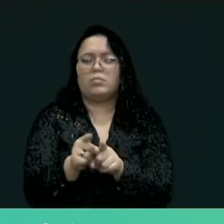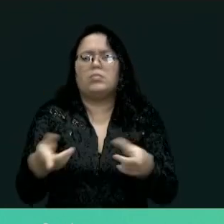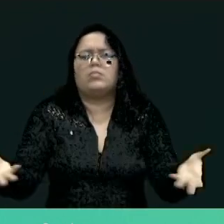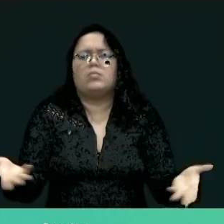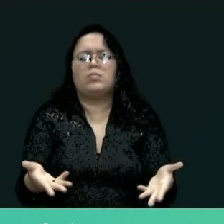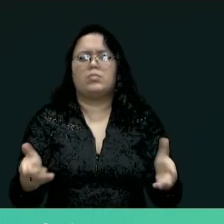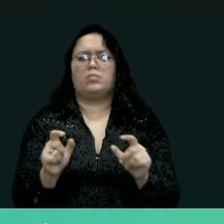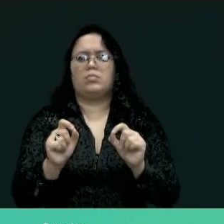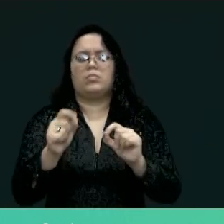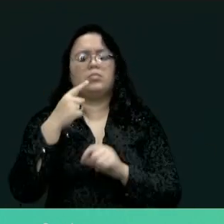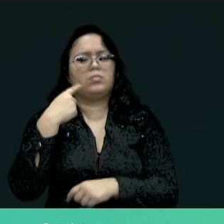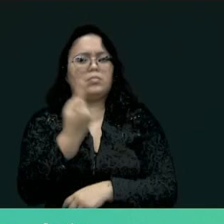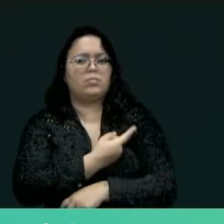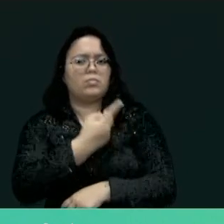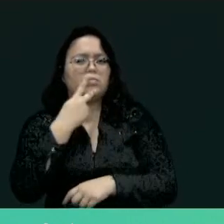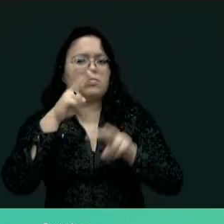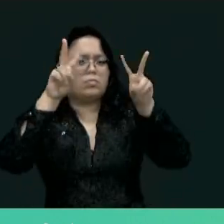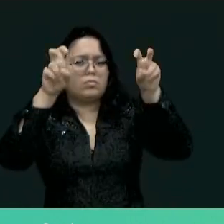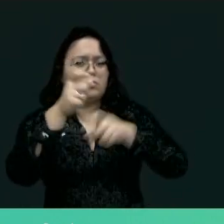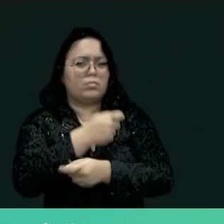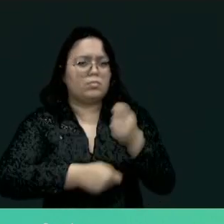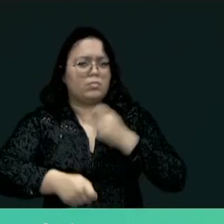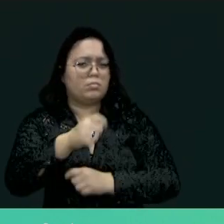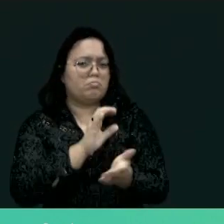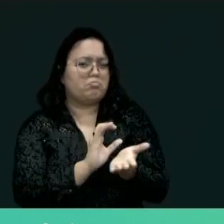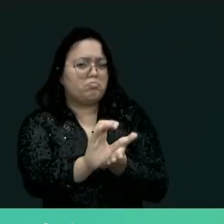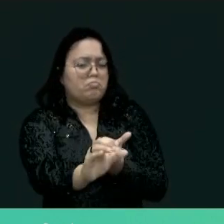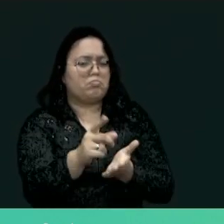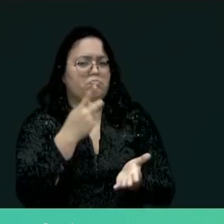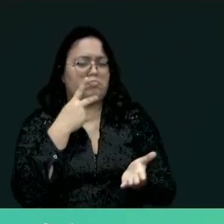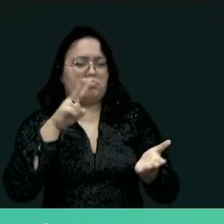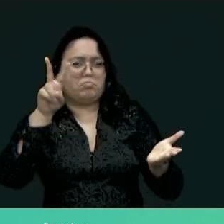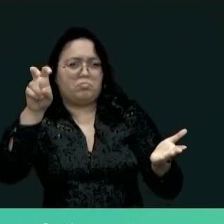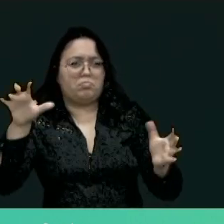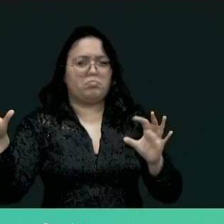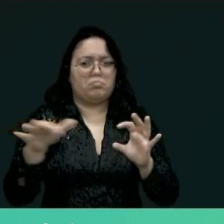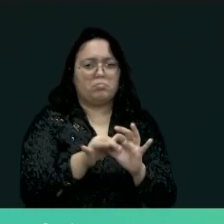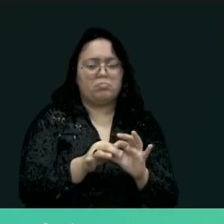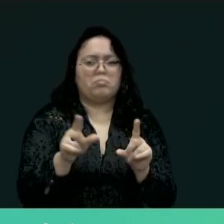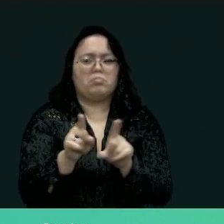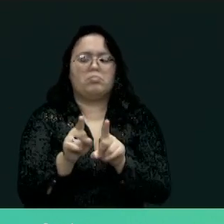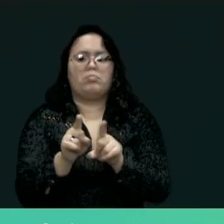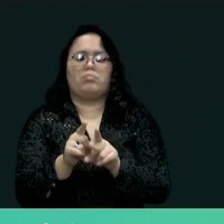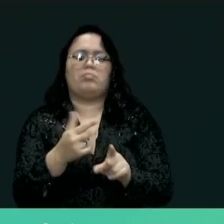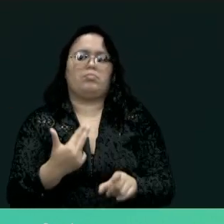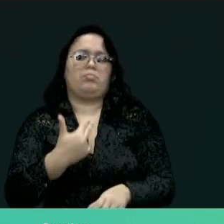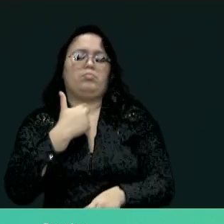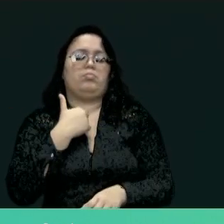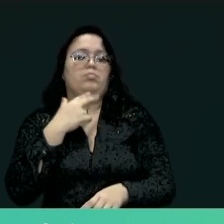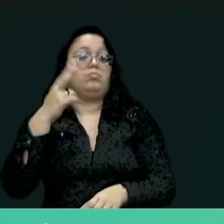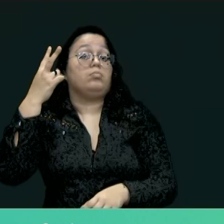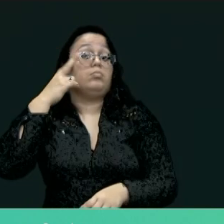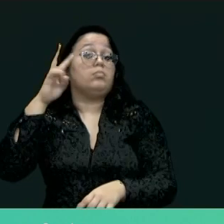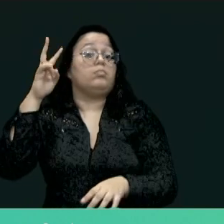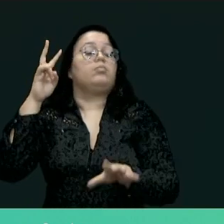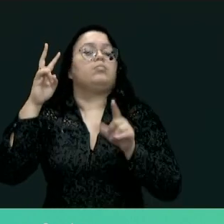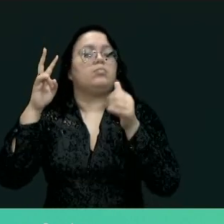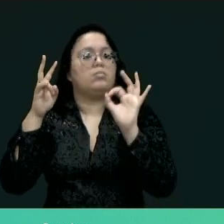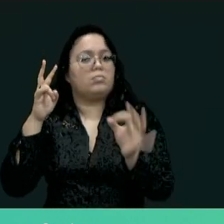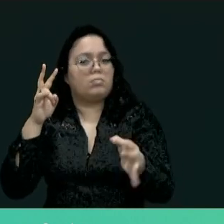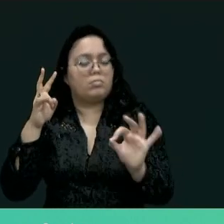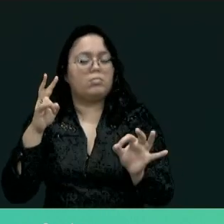hoje, quando se fala em investimento, você não pode falar, não pode deixar de falar em